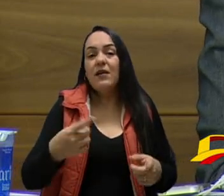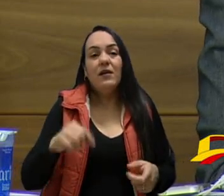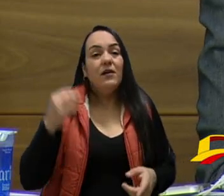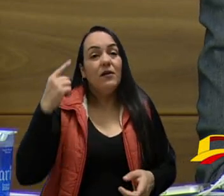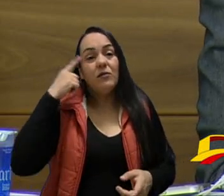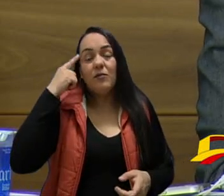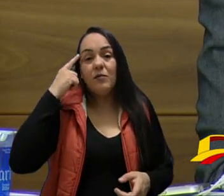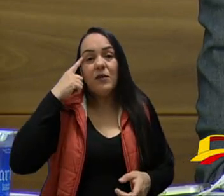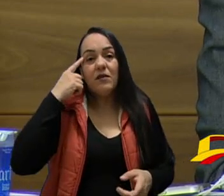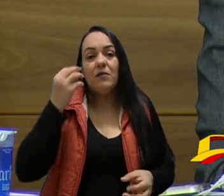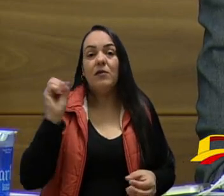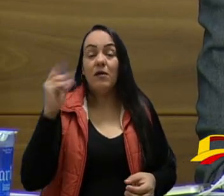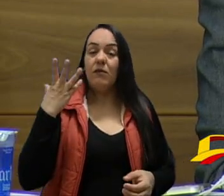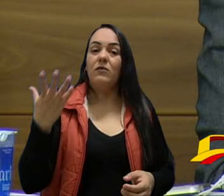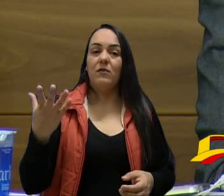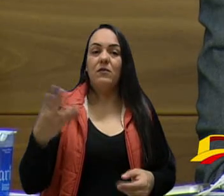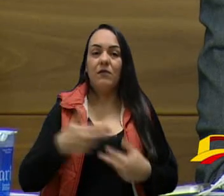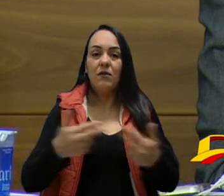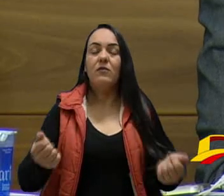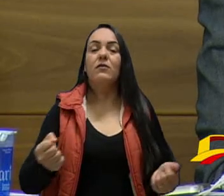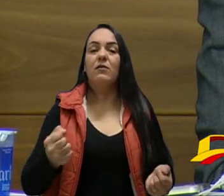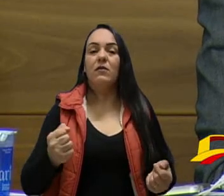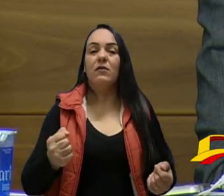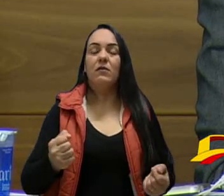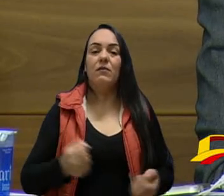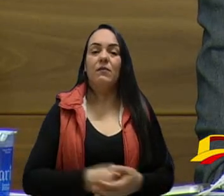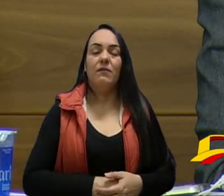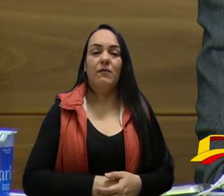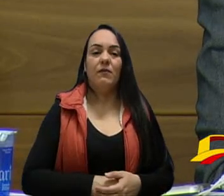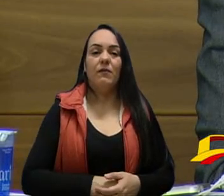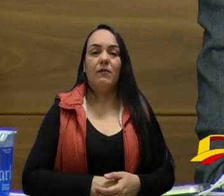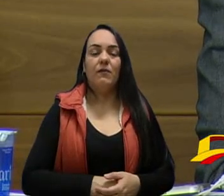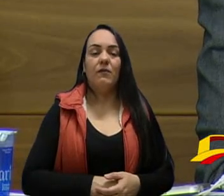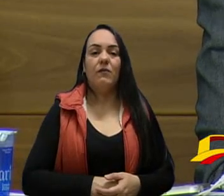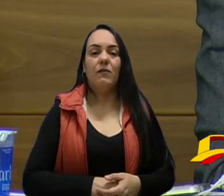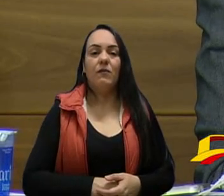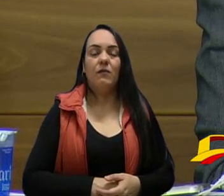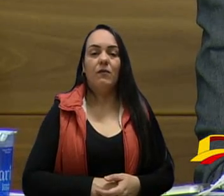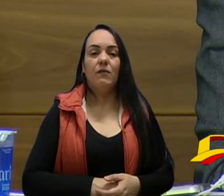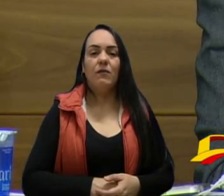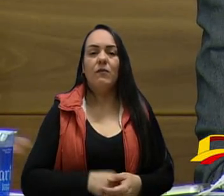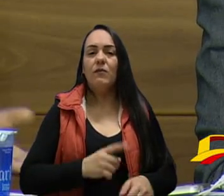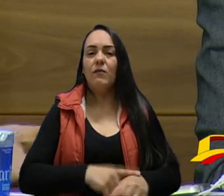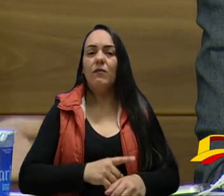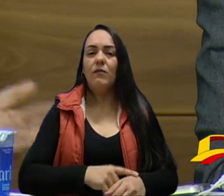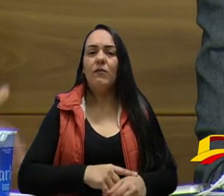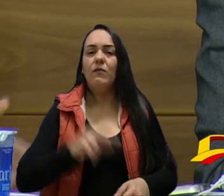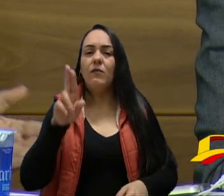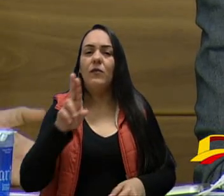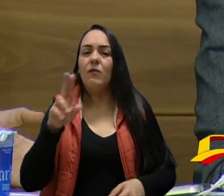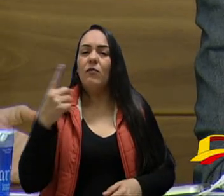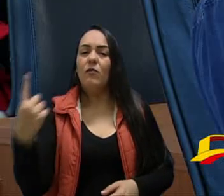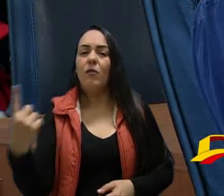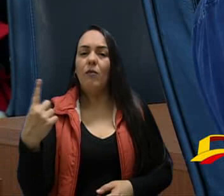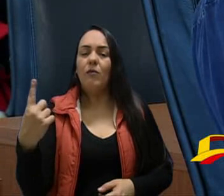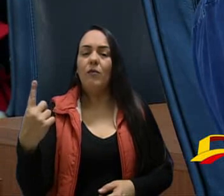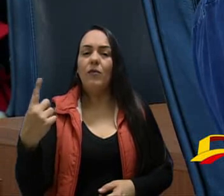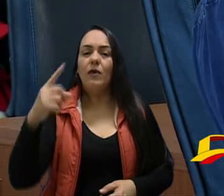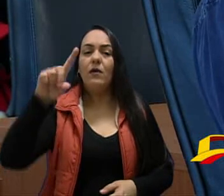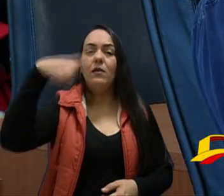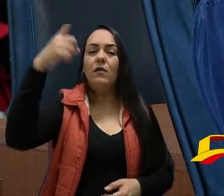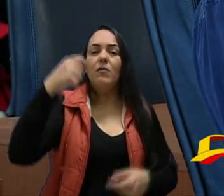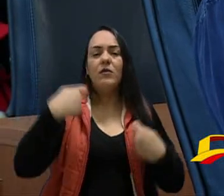imprevisível e naquele lá que nesse momento eu uso uma